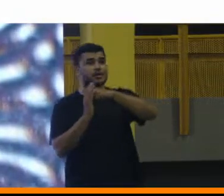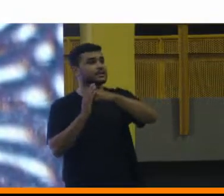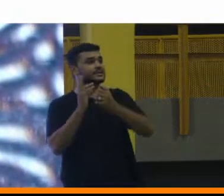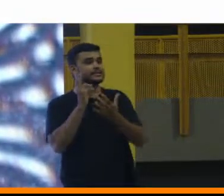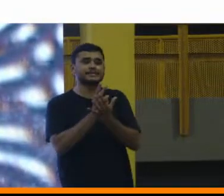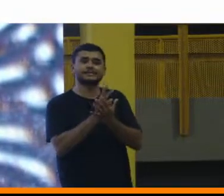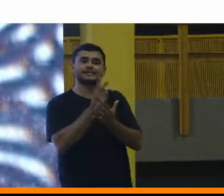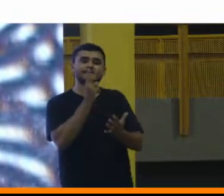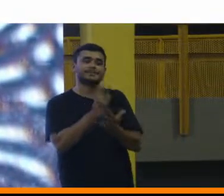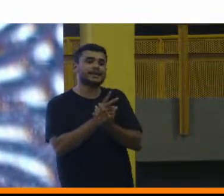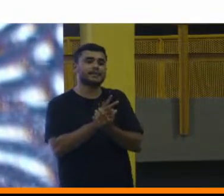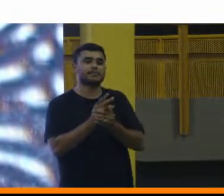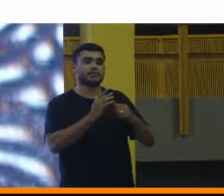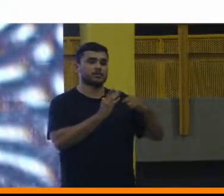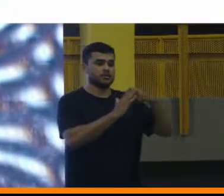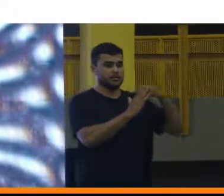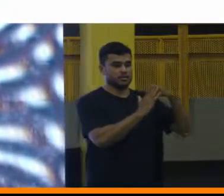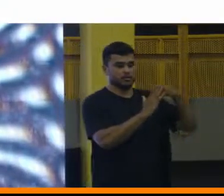par.